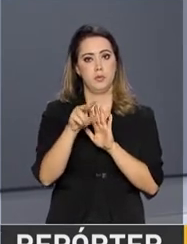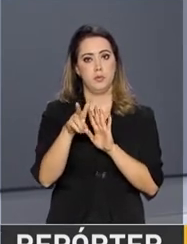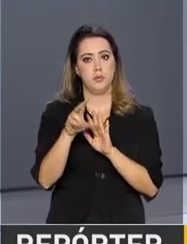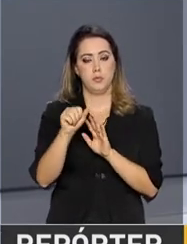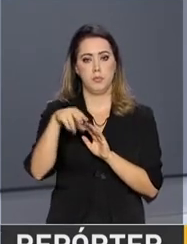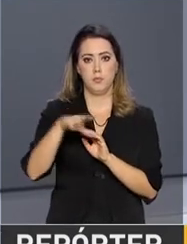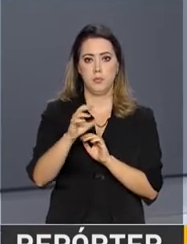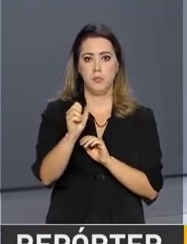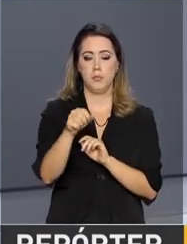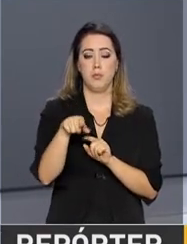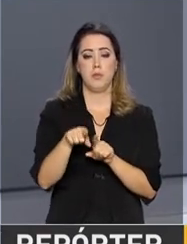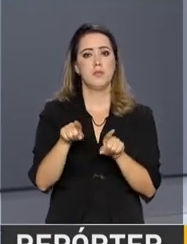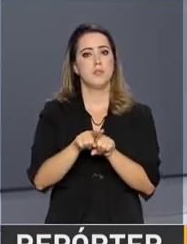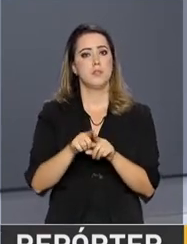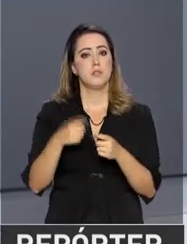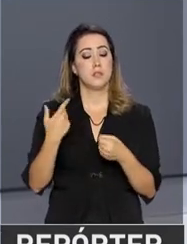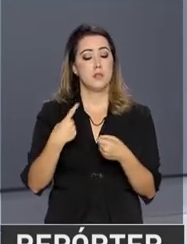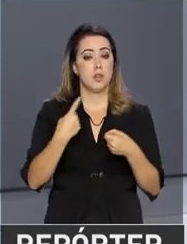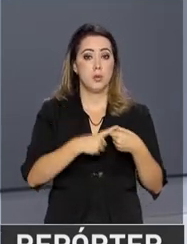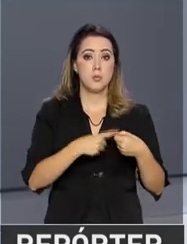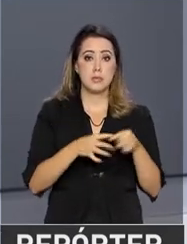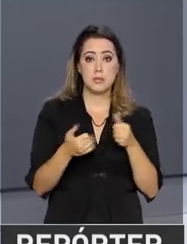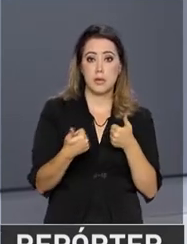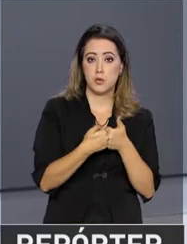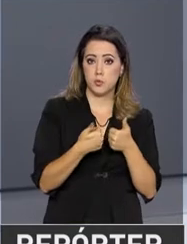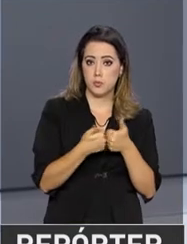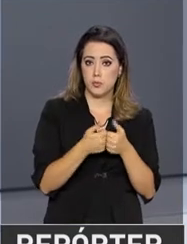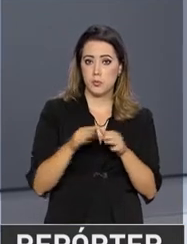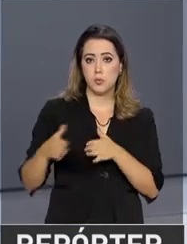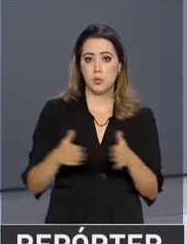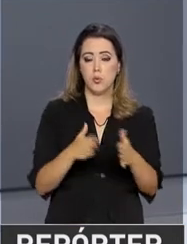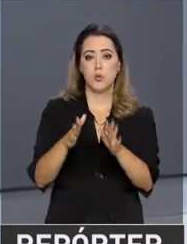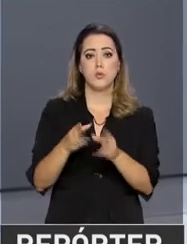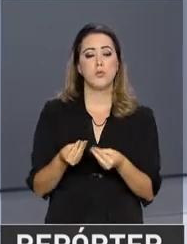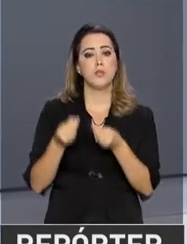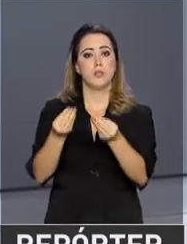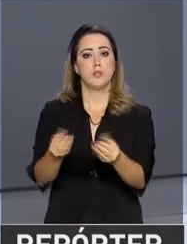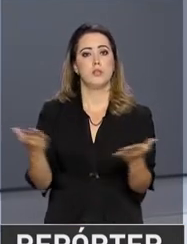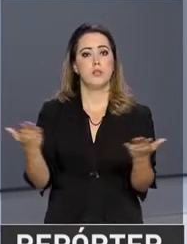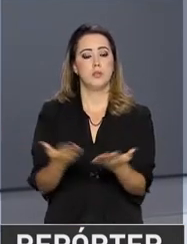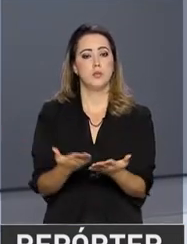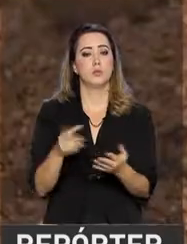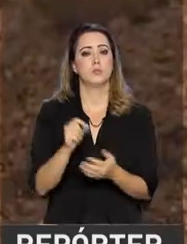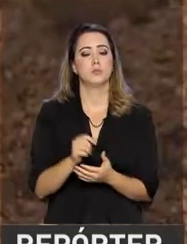do estado, uma rodovia aguardada há anos pela população foi entregue nesta sexta-feira.